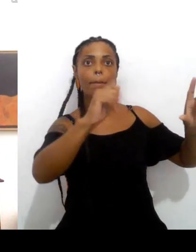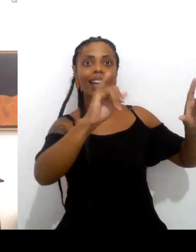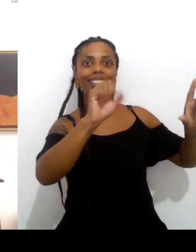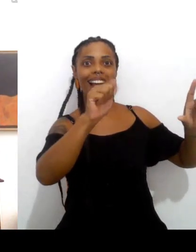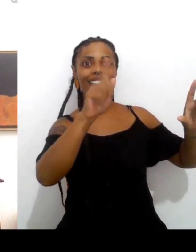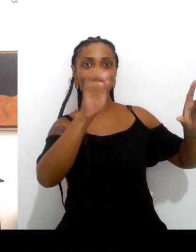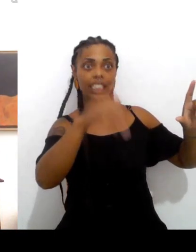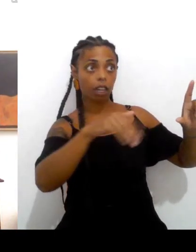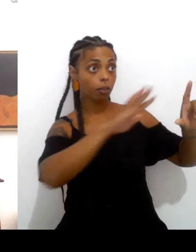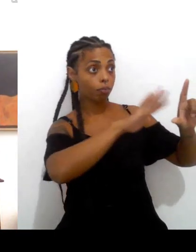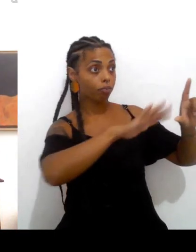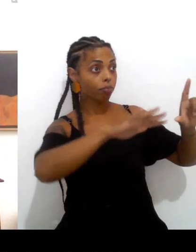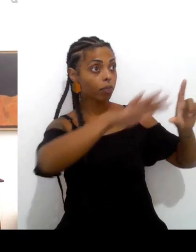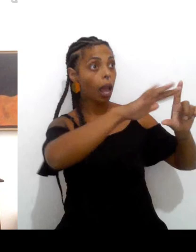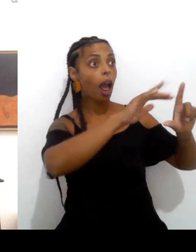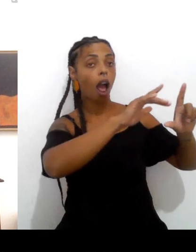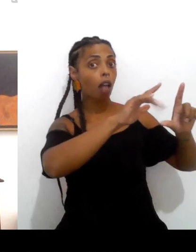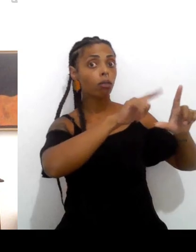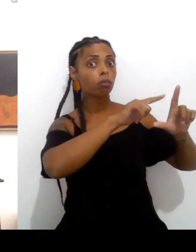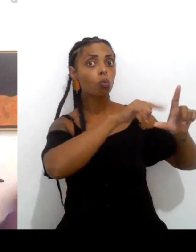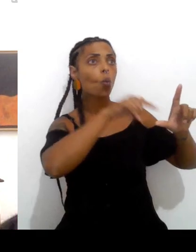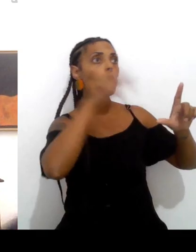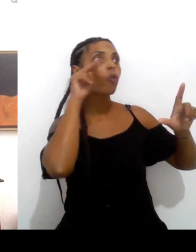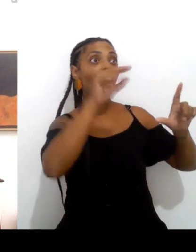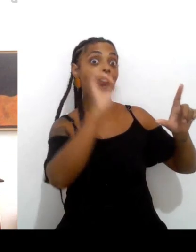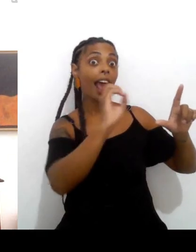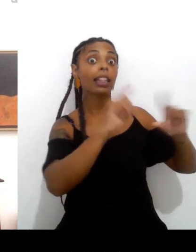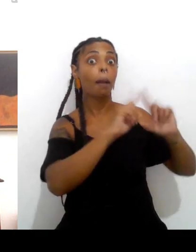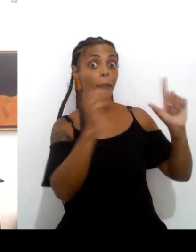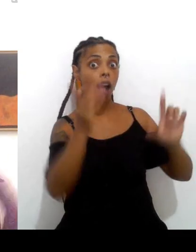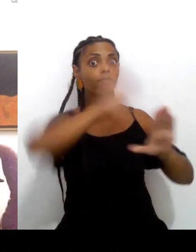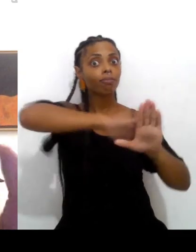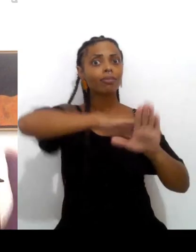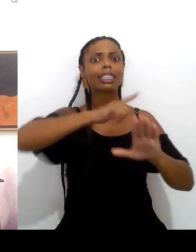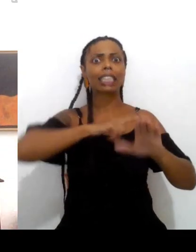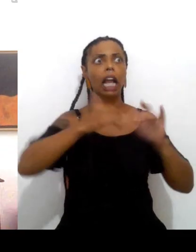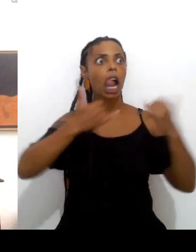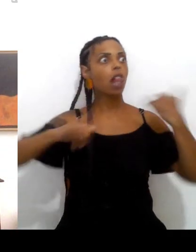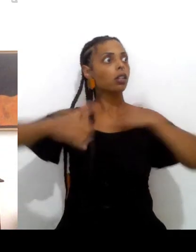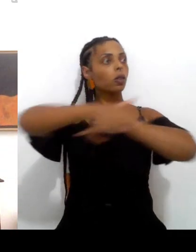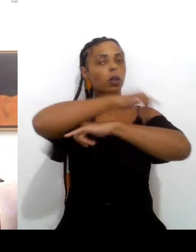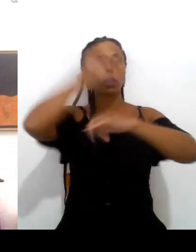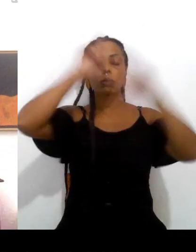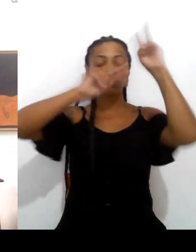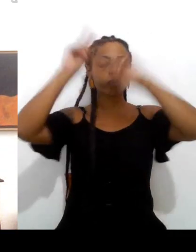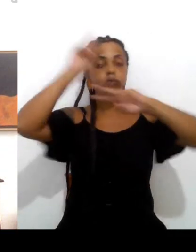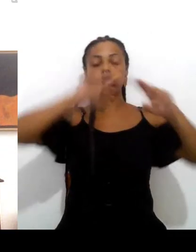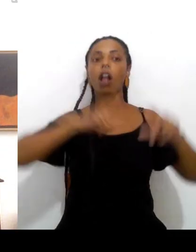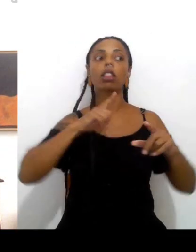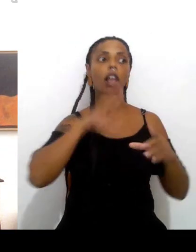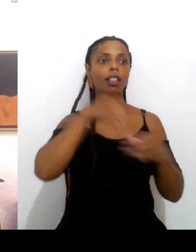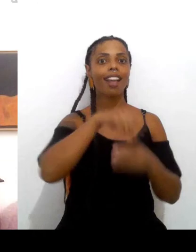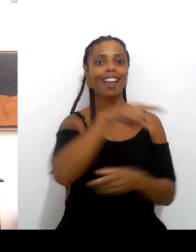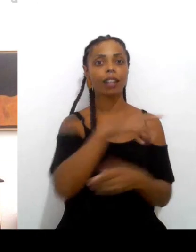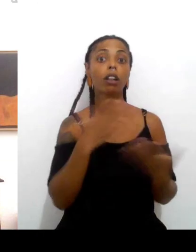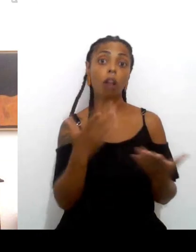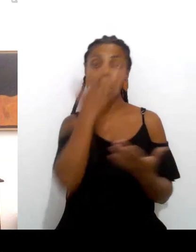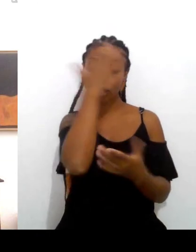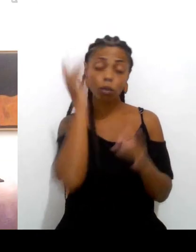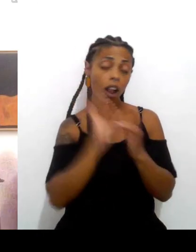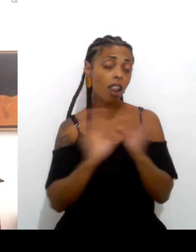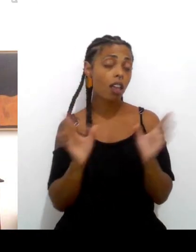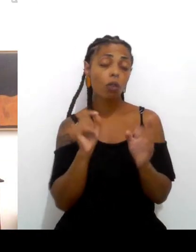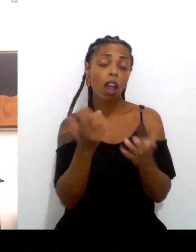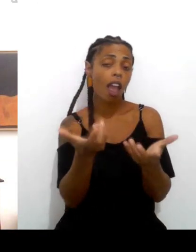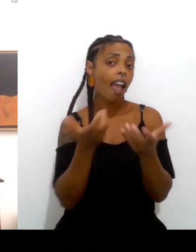cheia de memórias Então eu acho que as pessoas podem fazer o que quiserem não